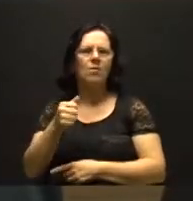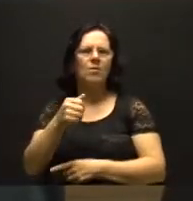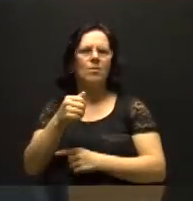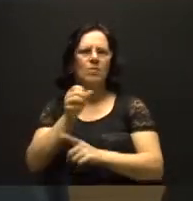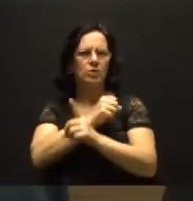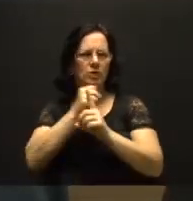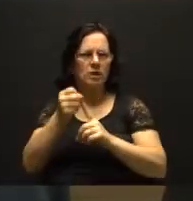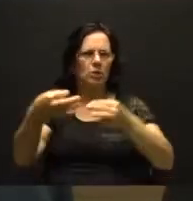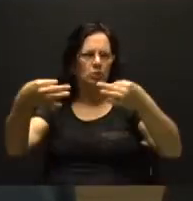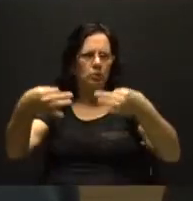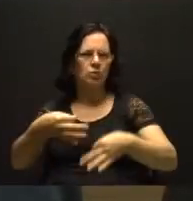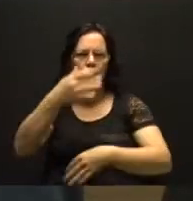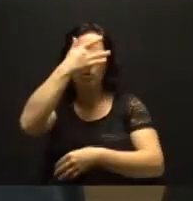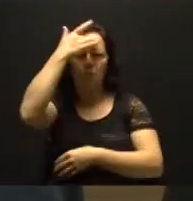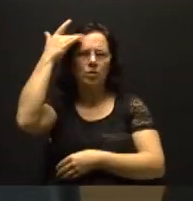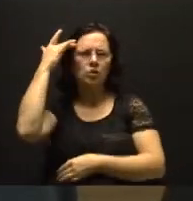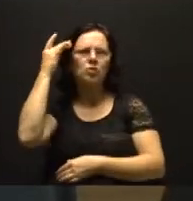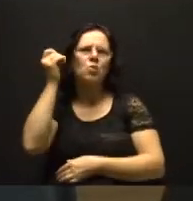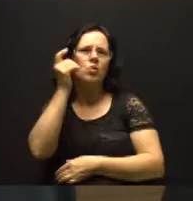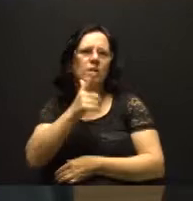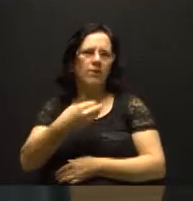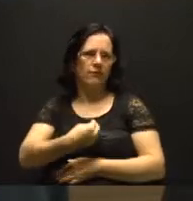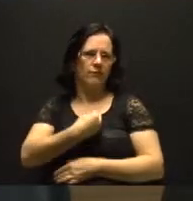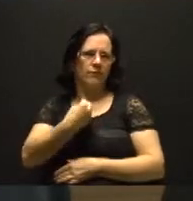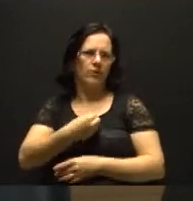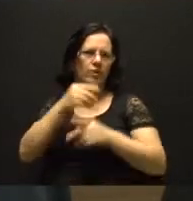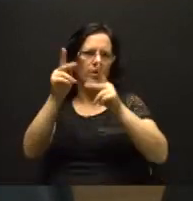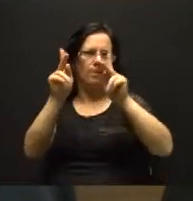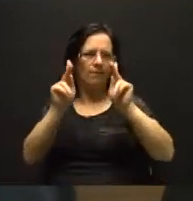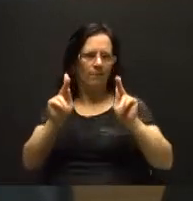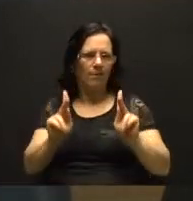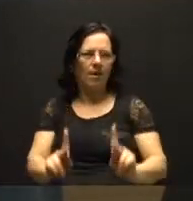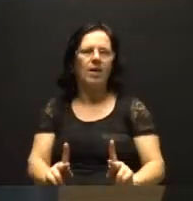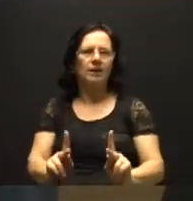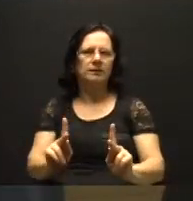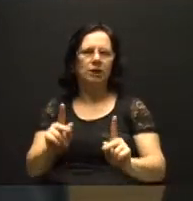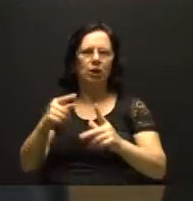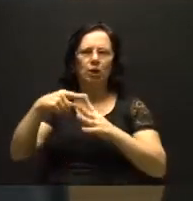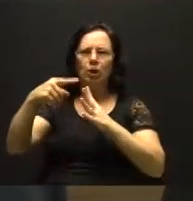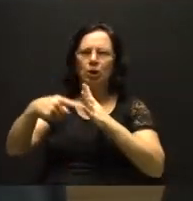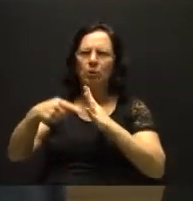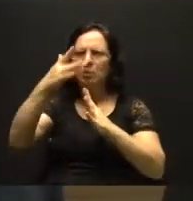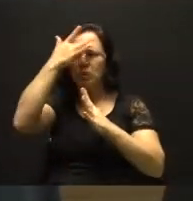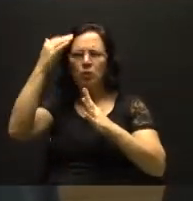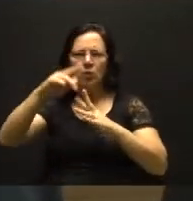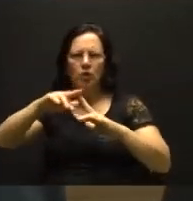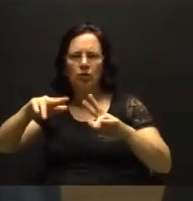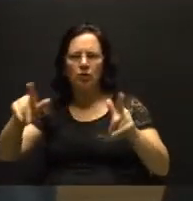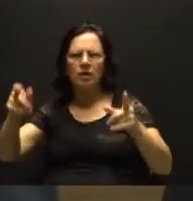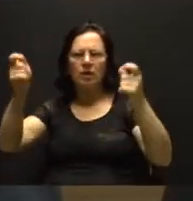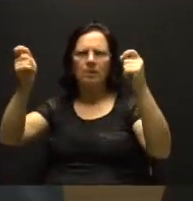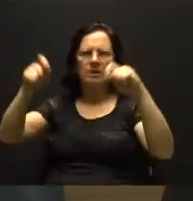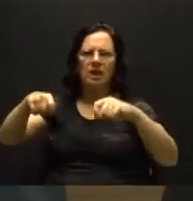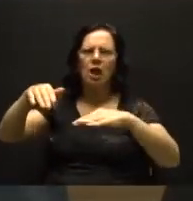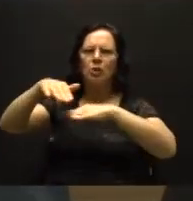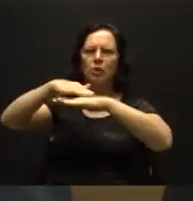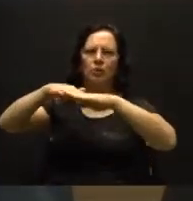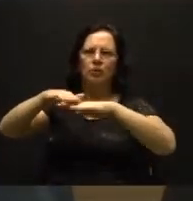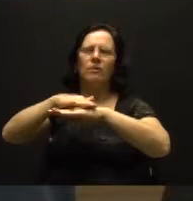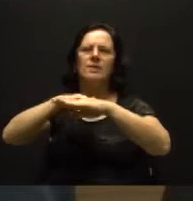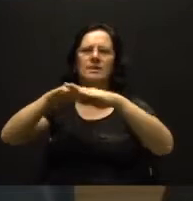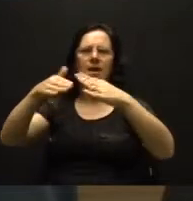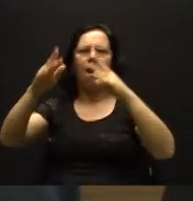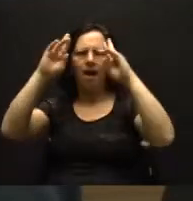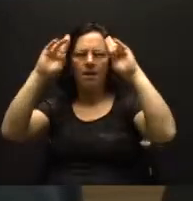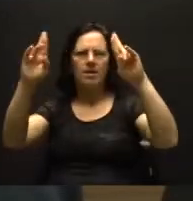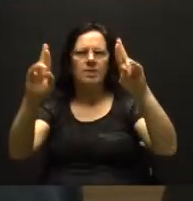onde as pessoas consegue conviver em paz entre pessoas diferentes com capacidade de dialogar é de